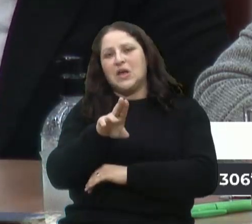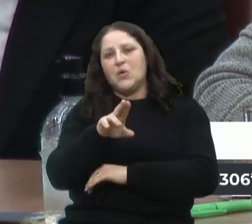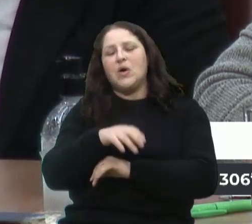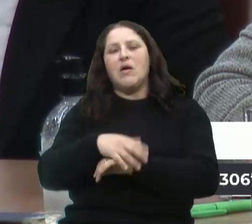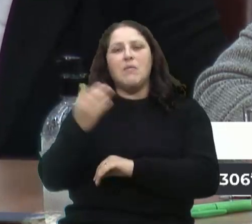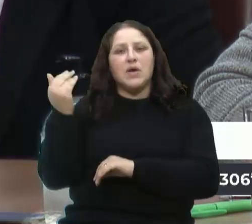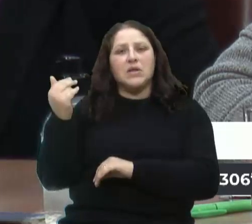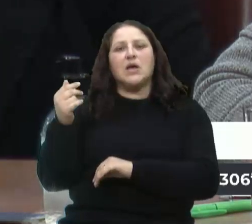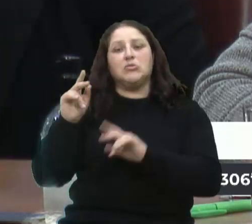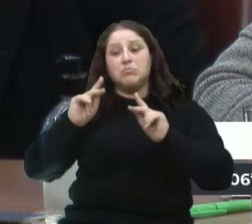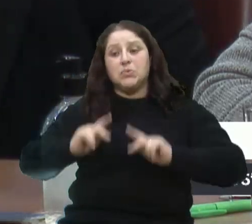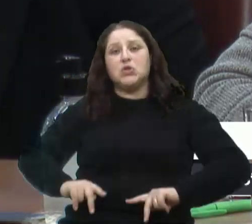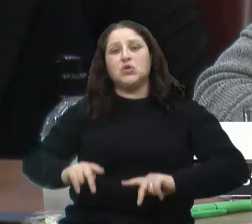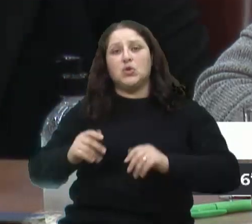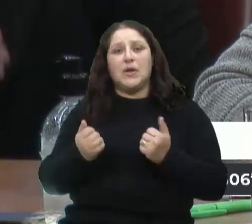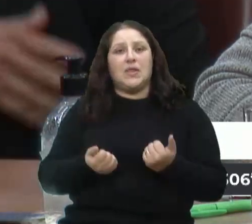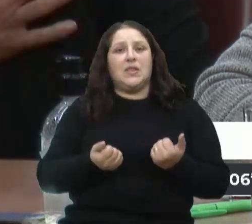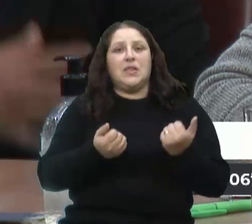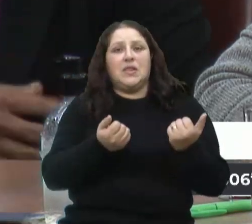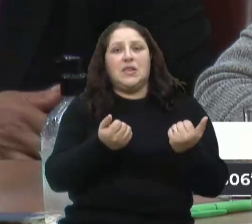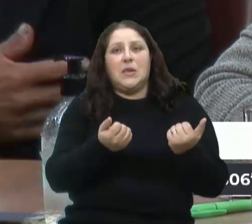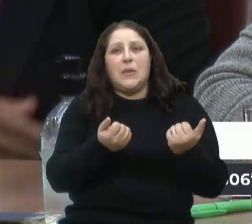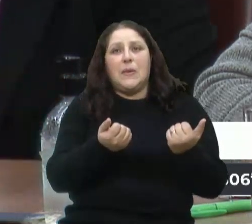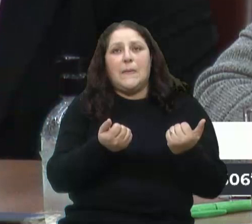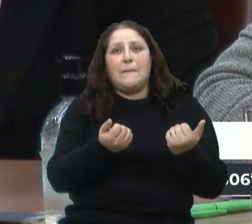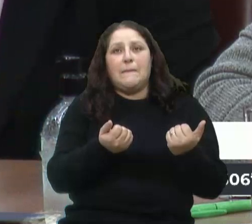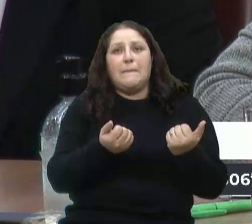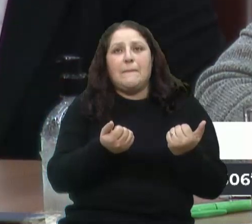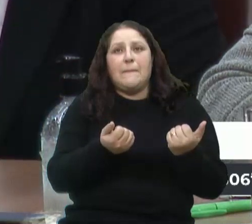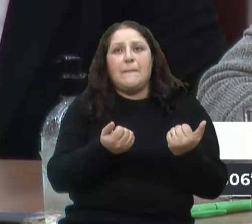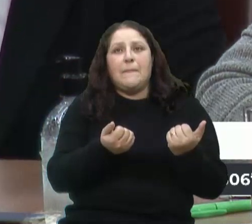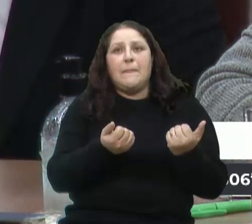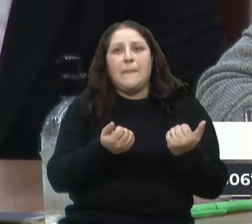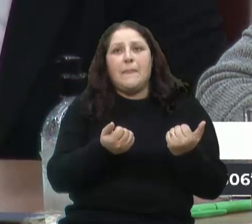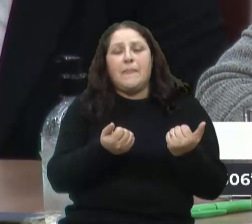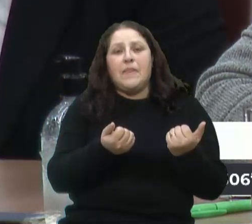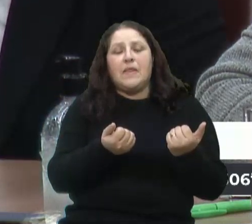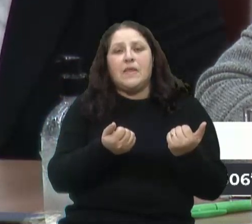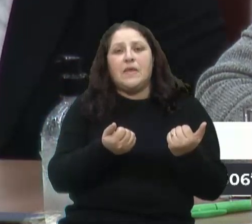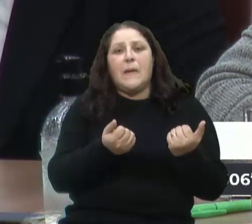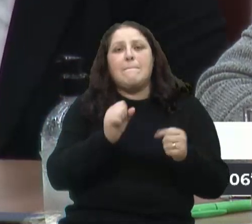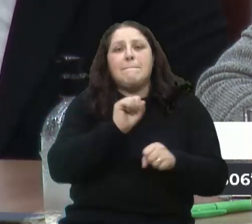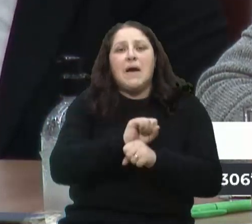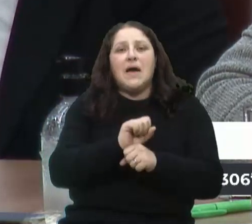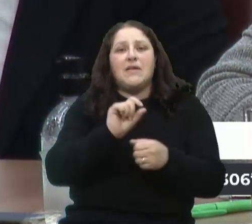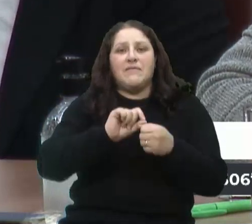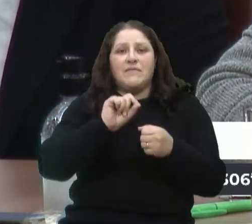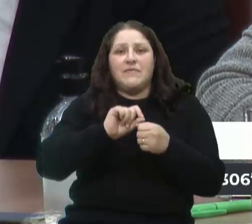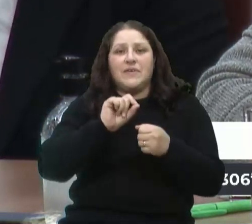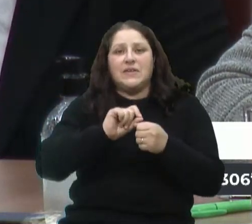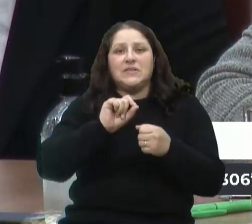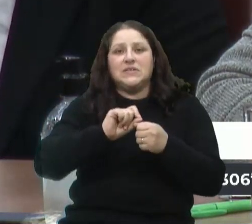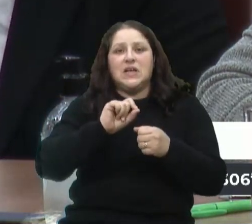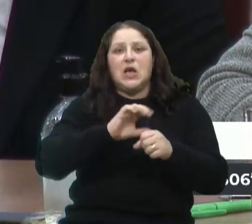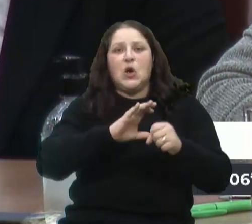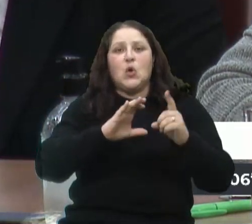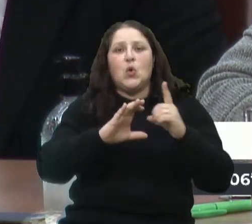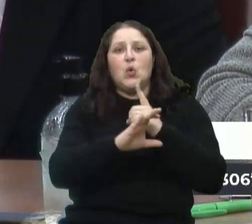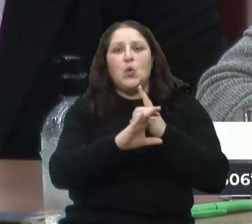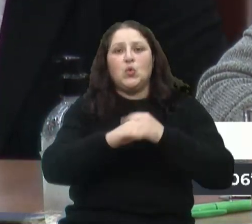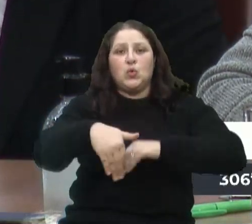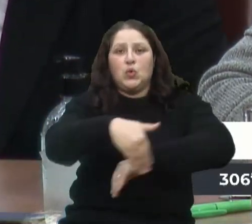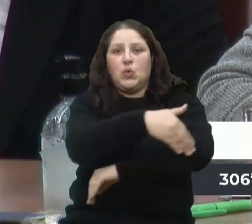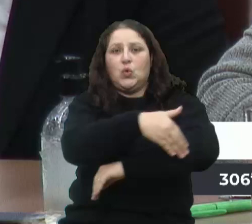pessoas deixassem, né, de fazer seus cultos nas vias públicas, justamente pela